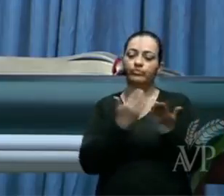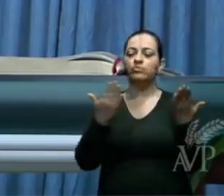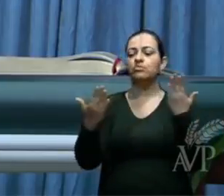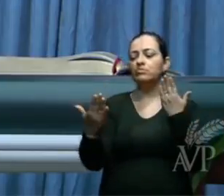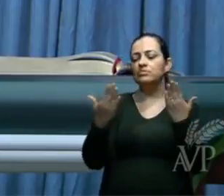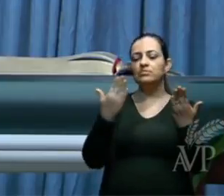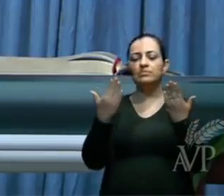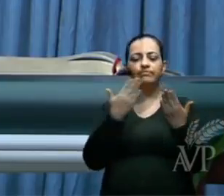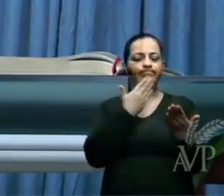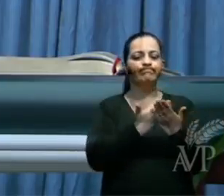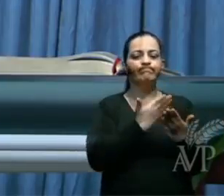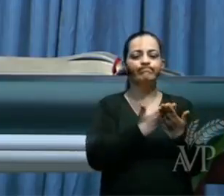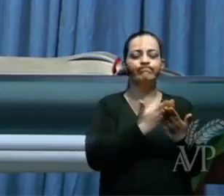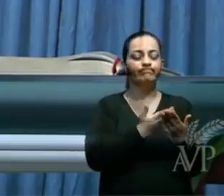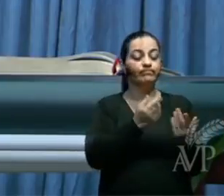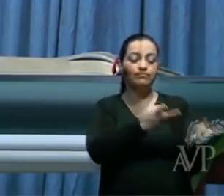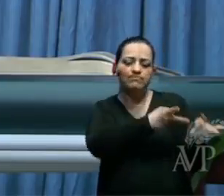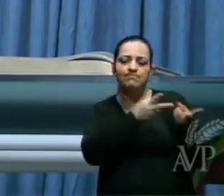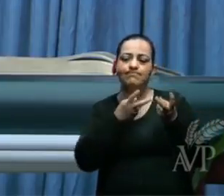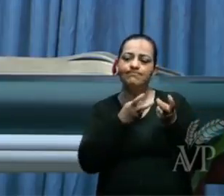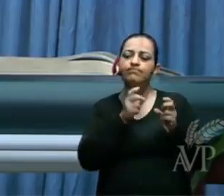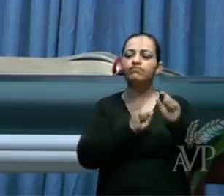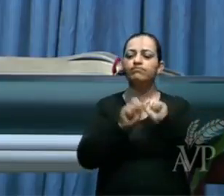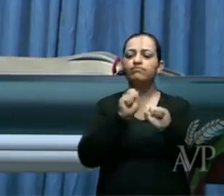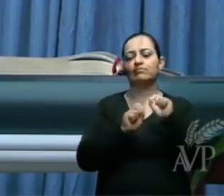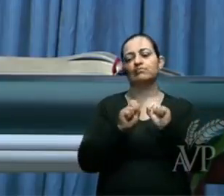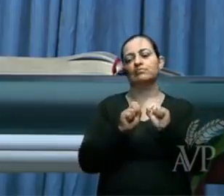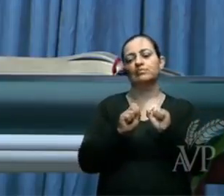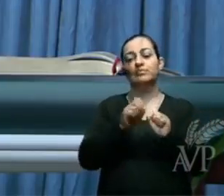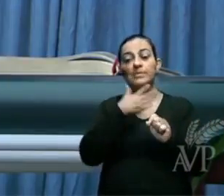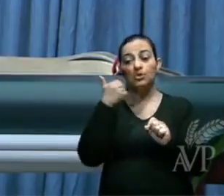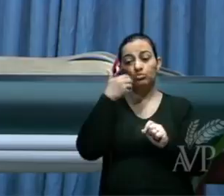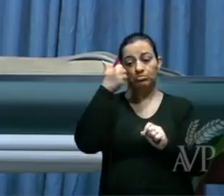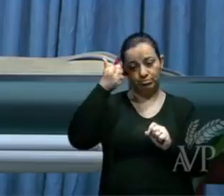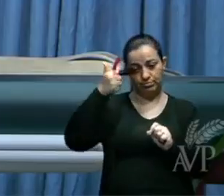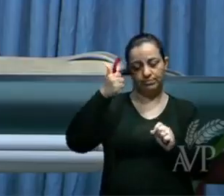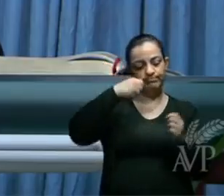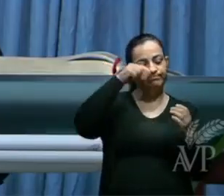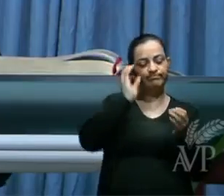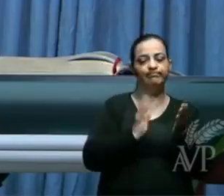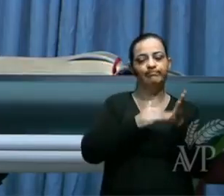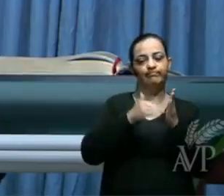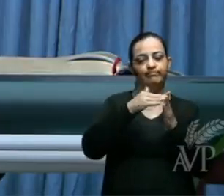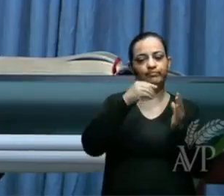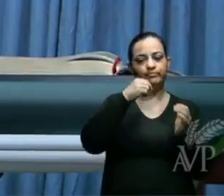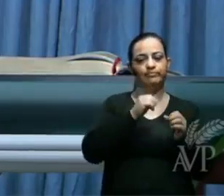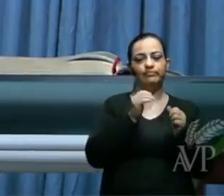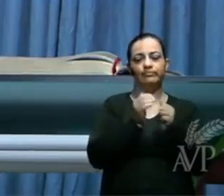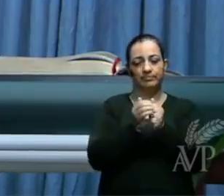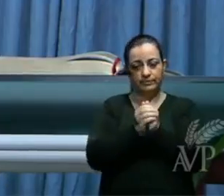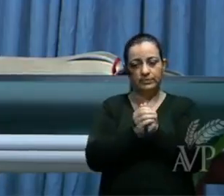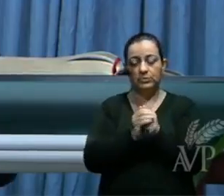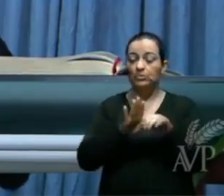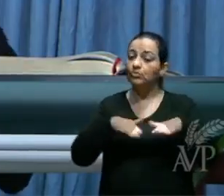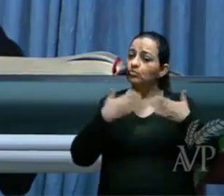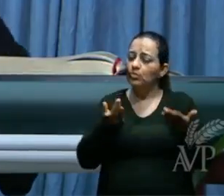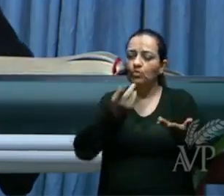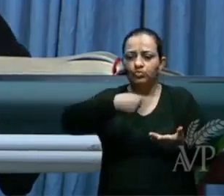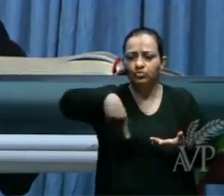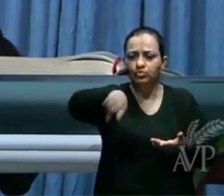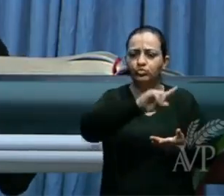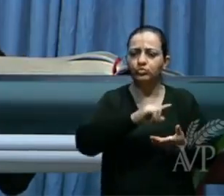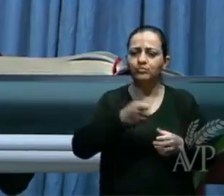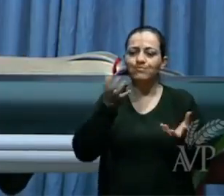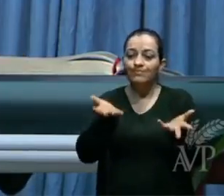estudar e você vai perceber melhor a man quando você quer firmar